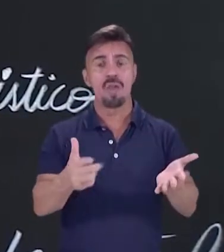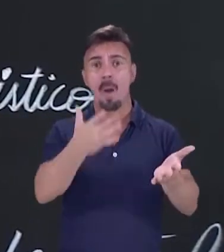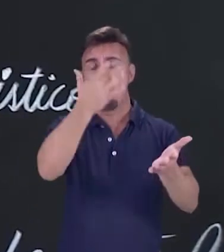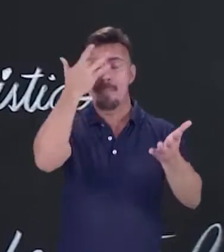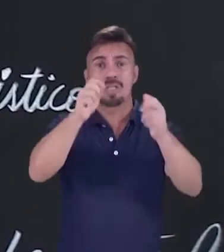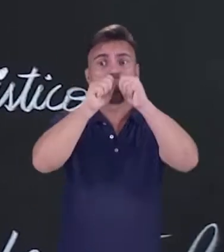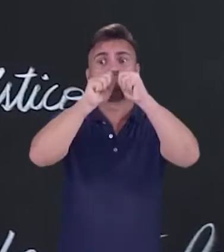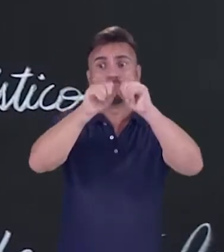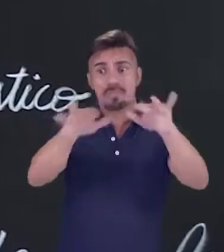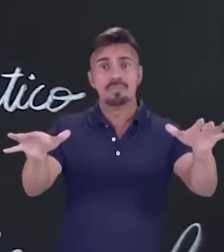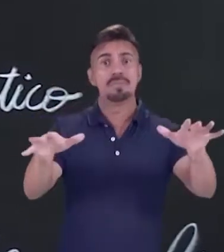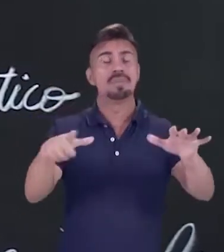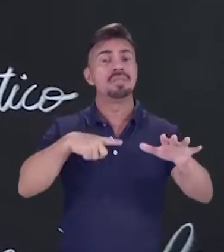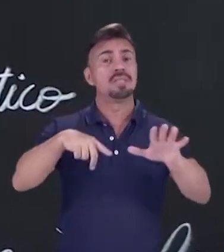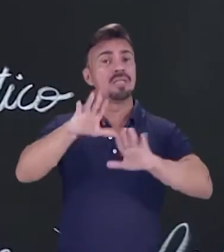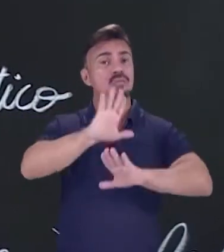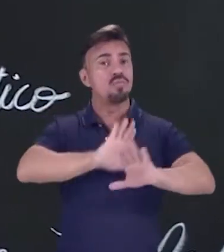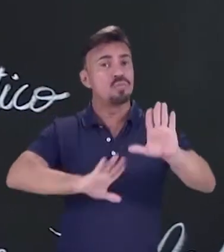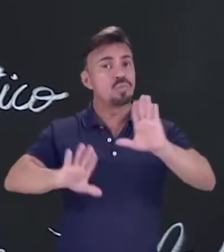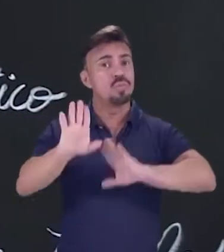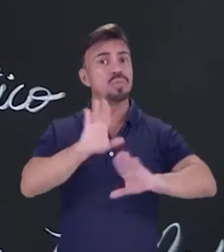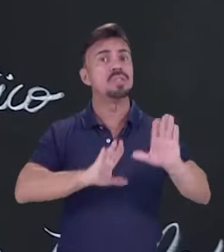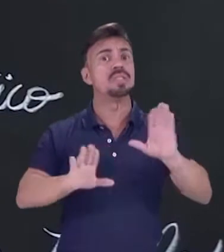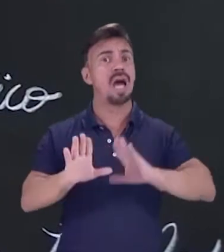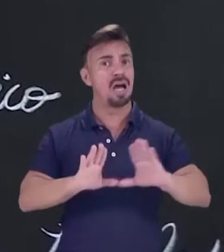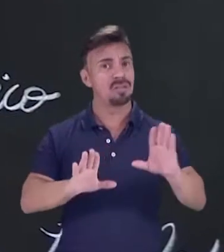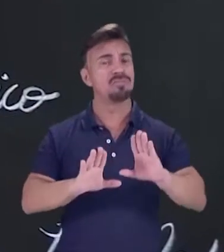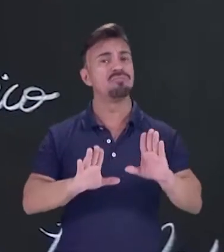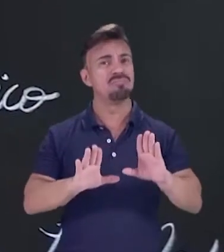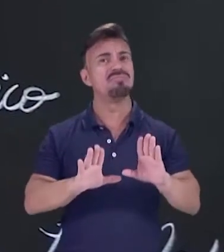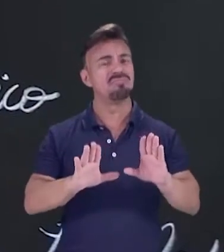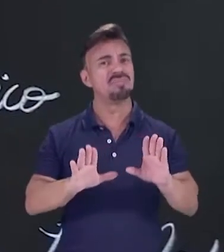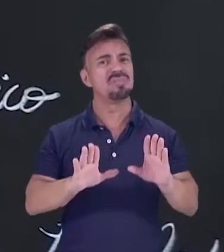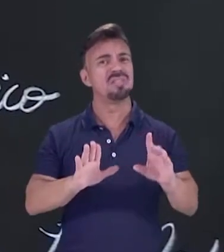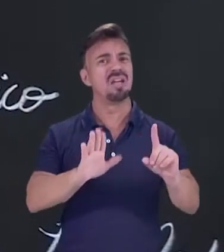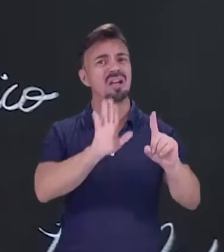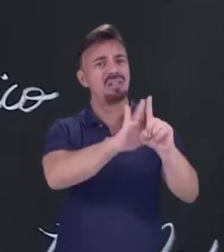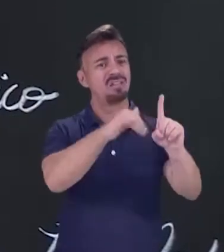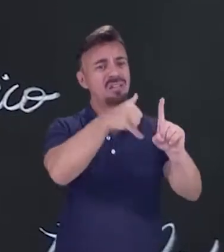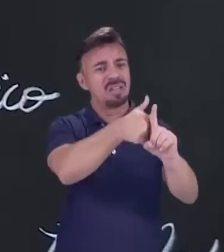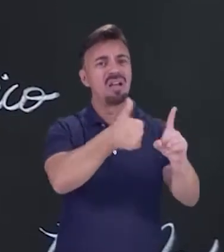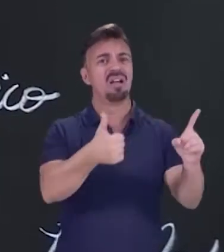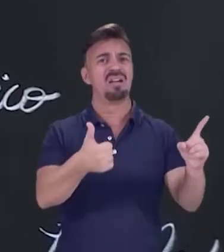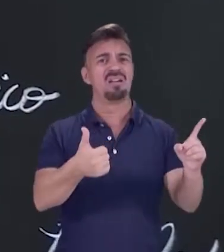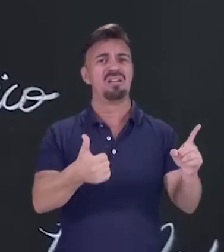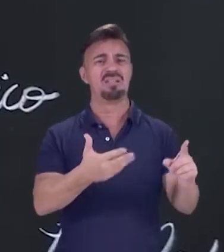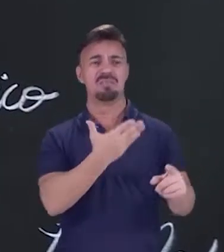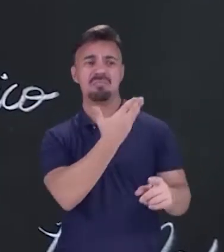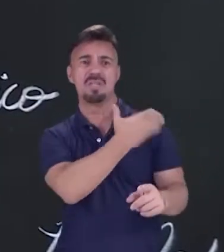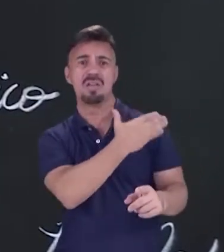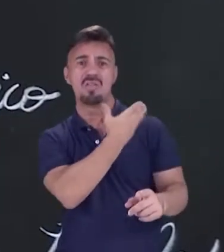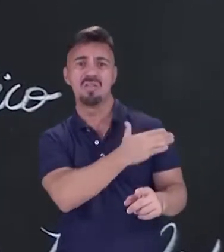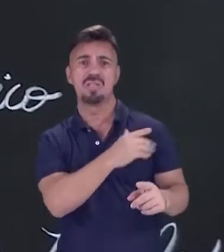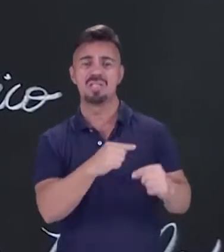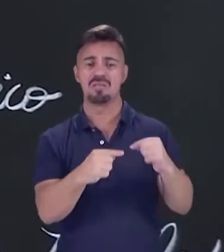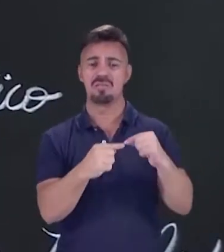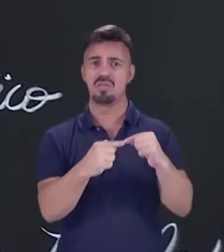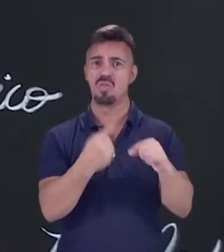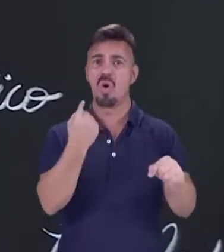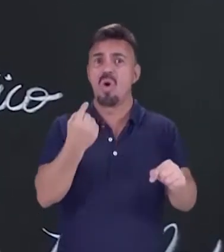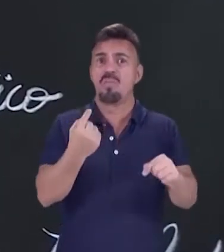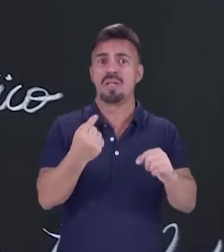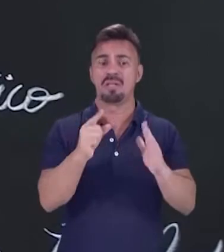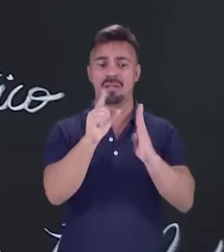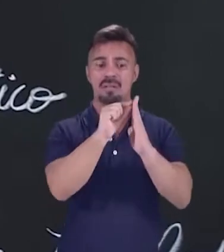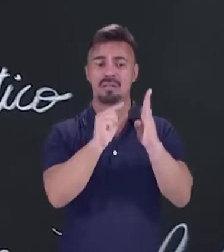preciso cuidado, é preciso cautela. Algumas opiniões ofensivas, algumas opiniões intolerantes não cabem em contextos jornalísticos, em contextos